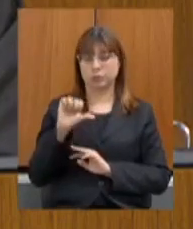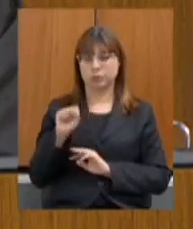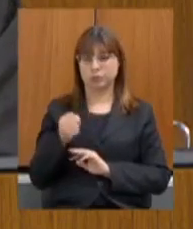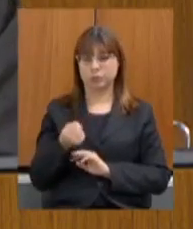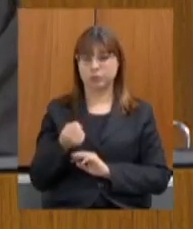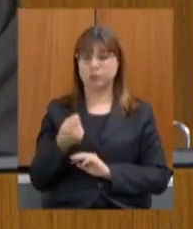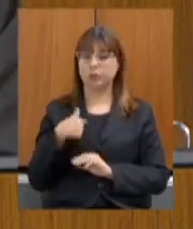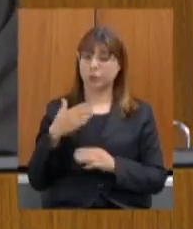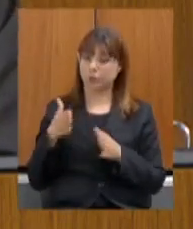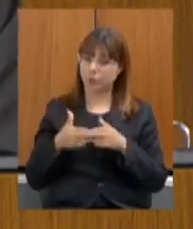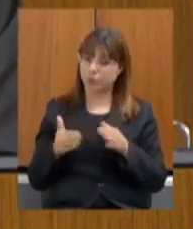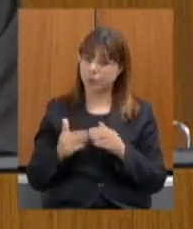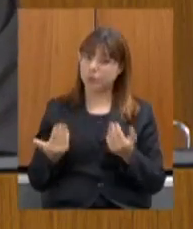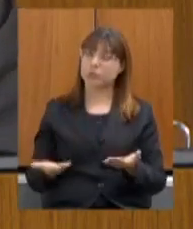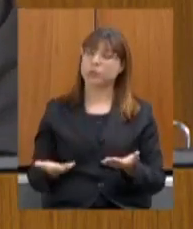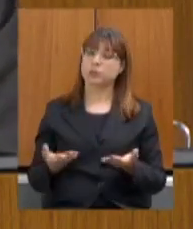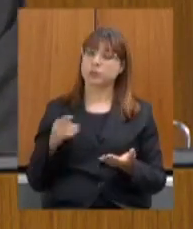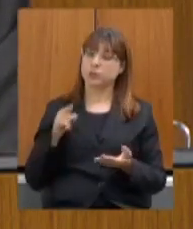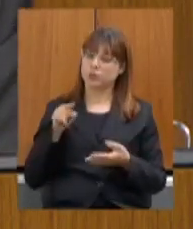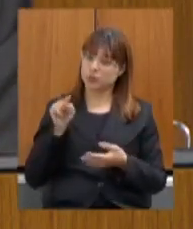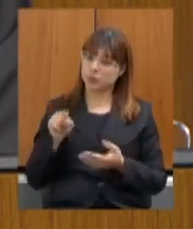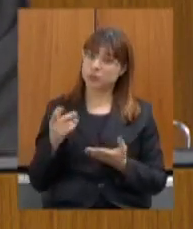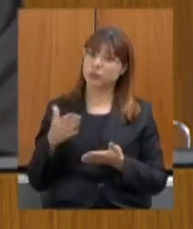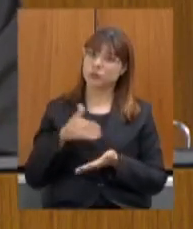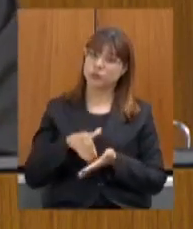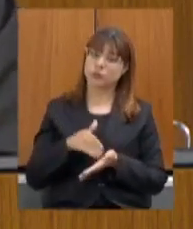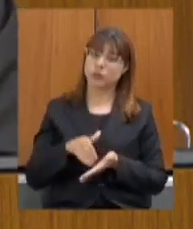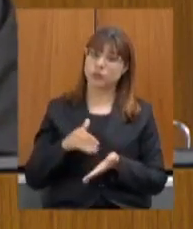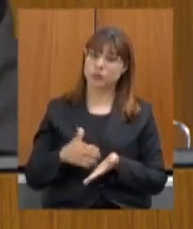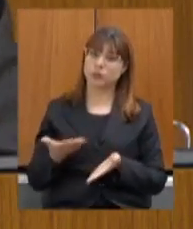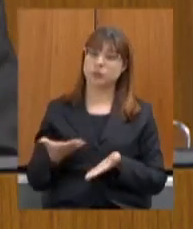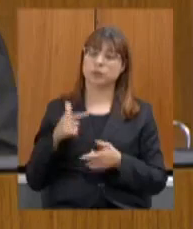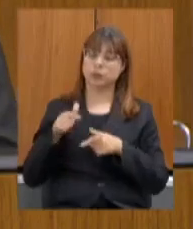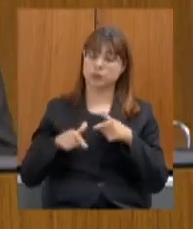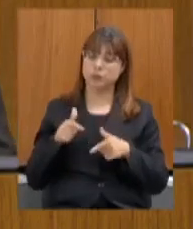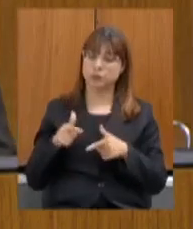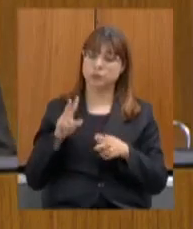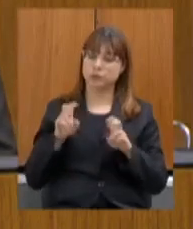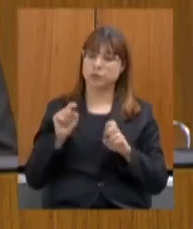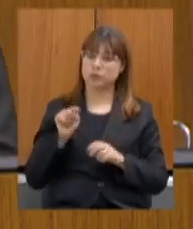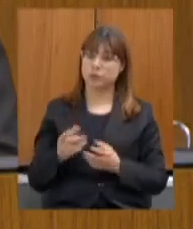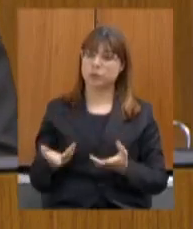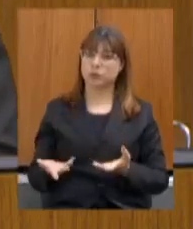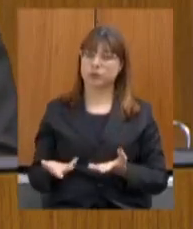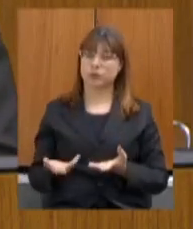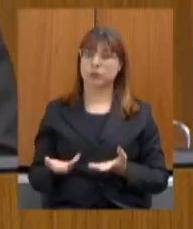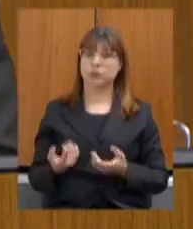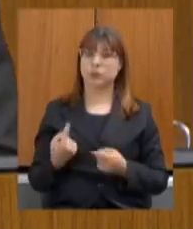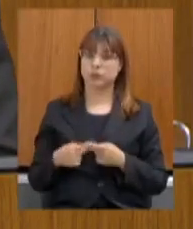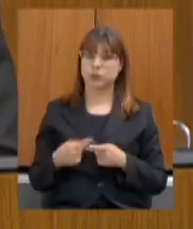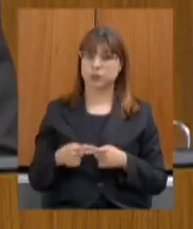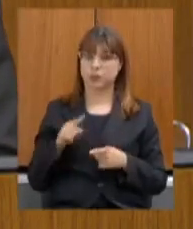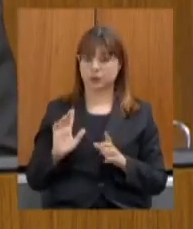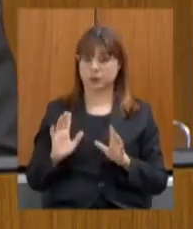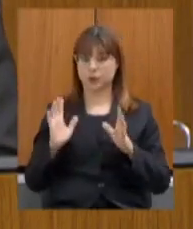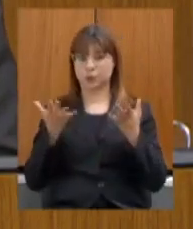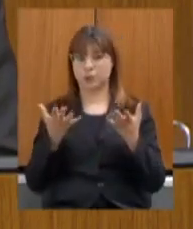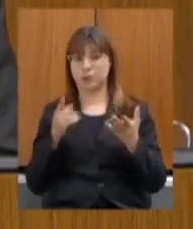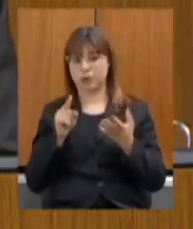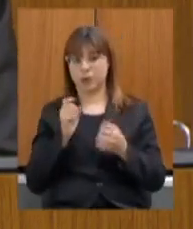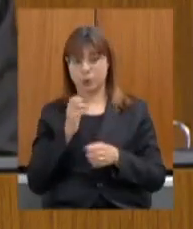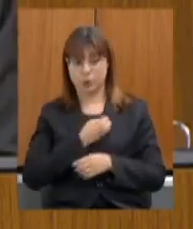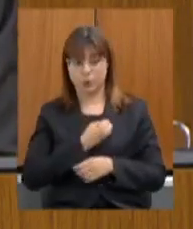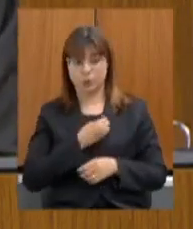para que o senhor possa intervir imediatamente nesta questão. O senhor, quando celebra esses números,